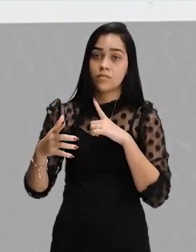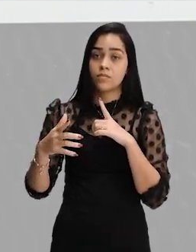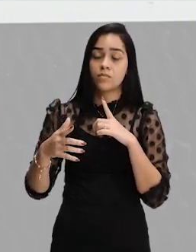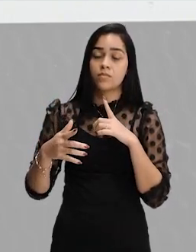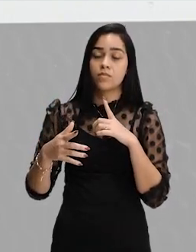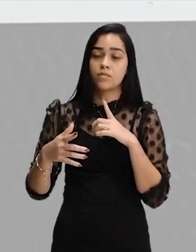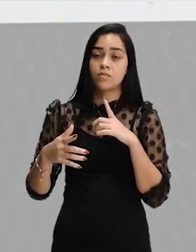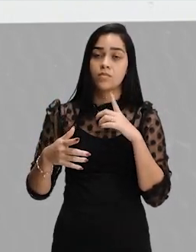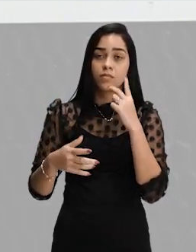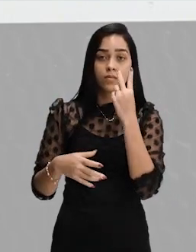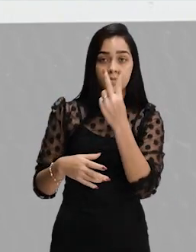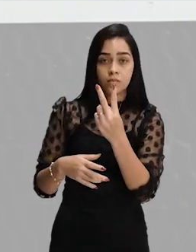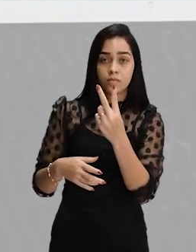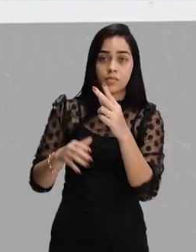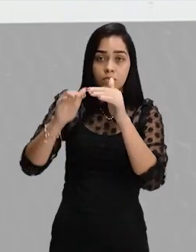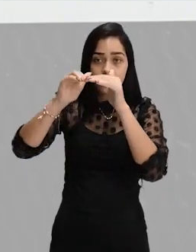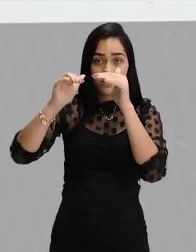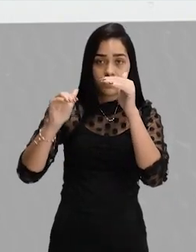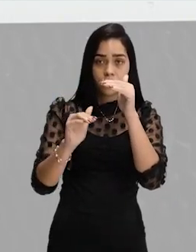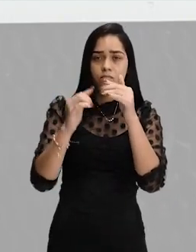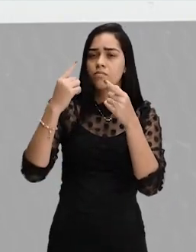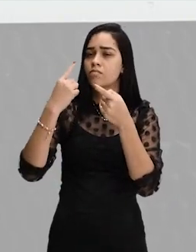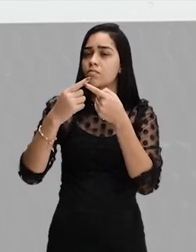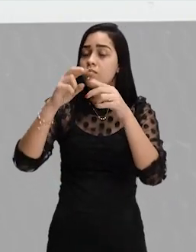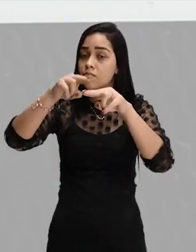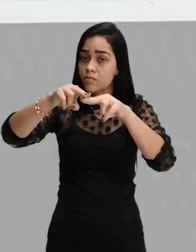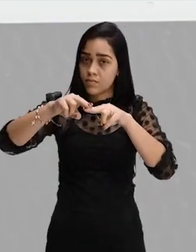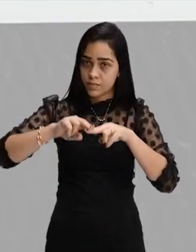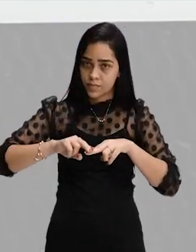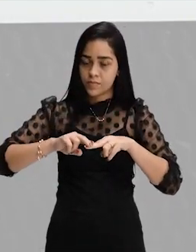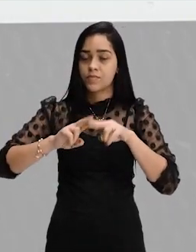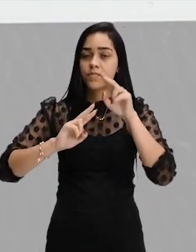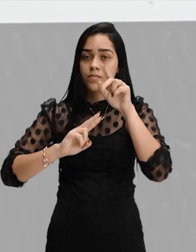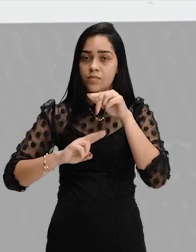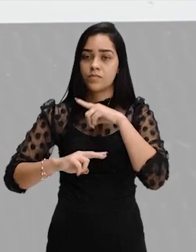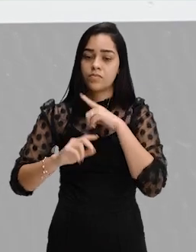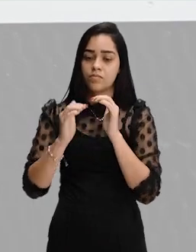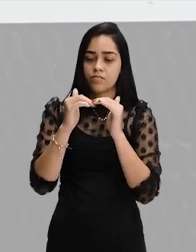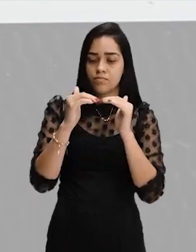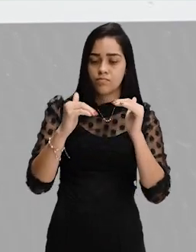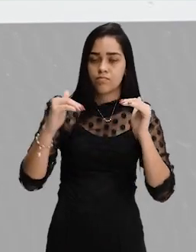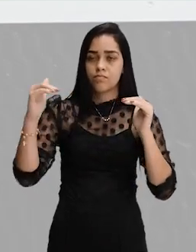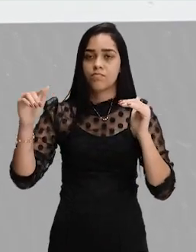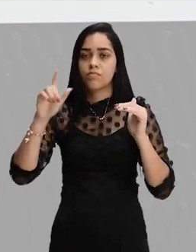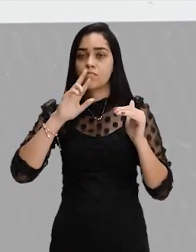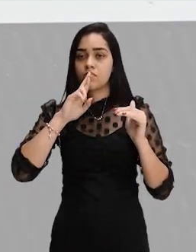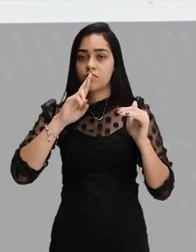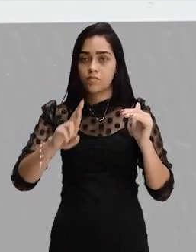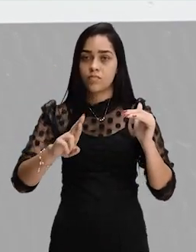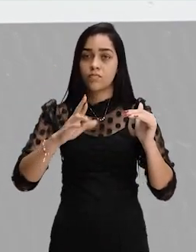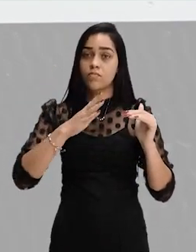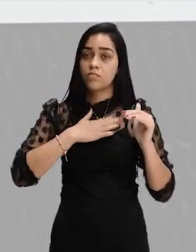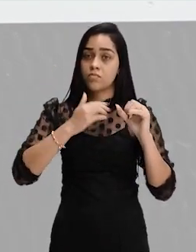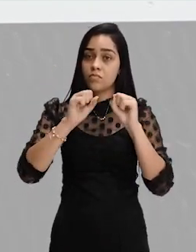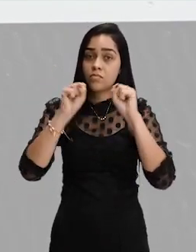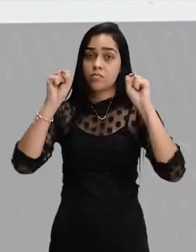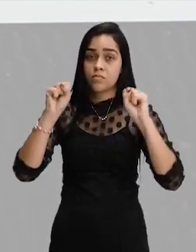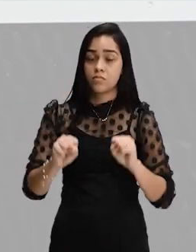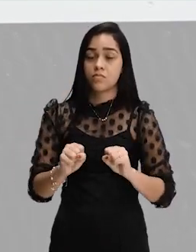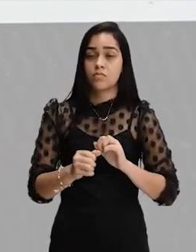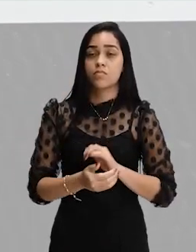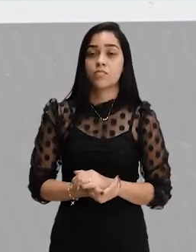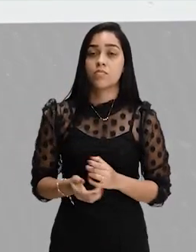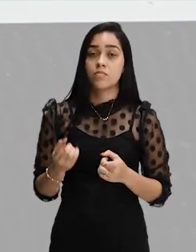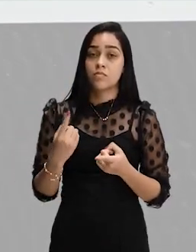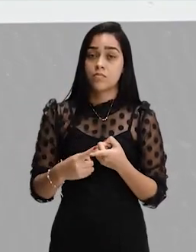satisfazem as duas desigualdades. Portanto, esse trecho é a solução do meu sistema,